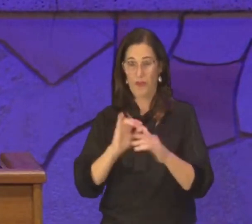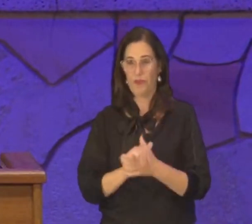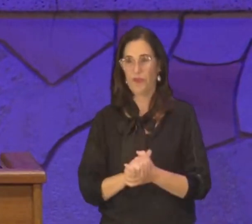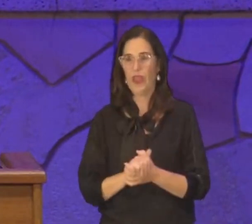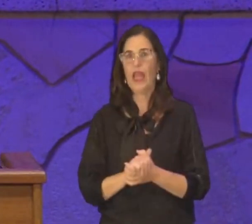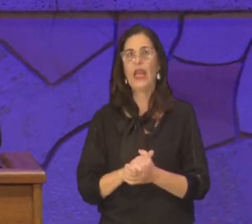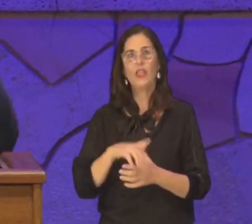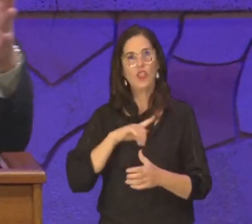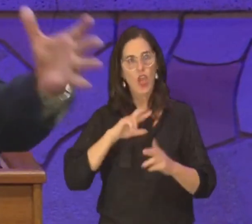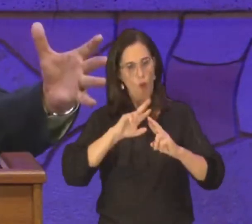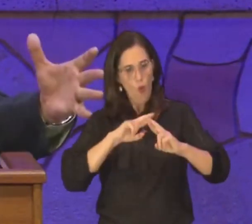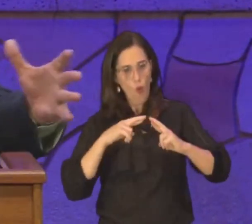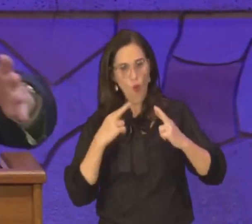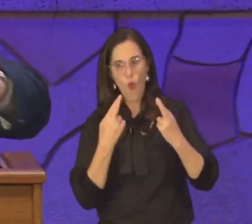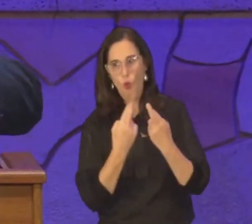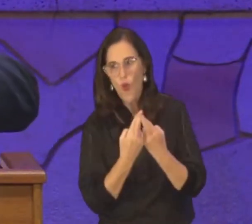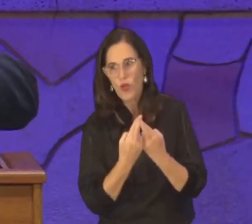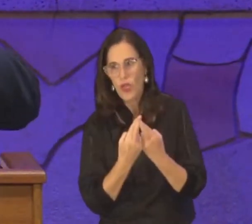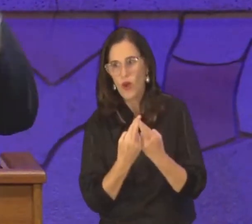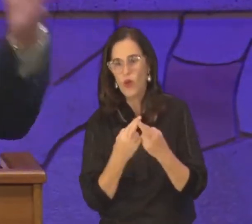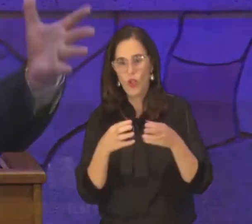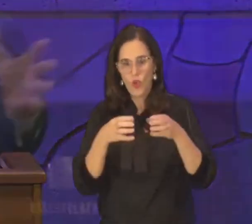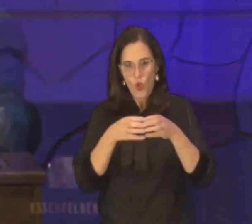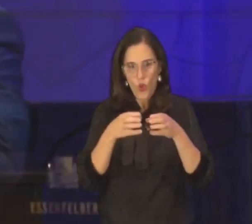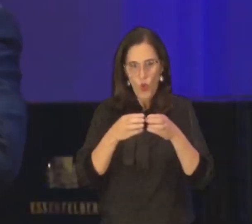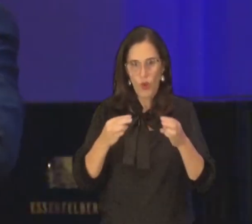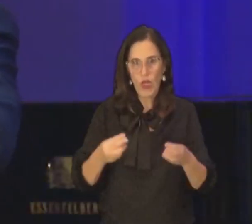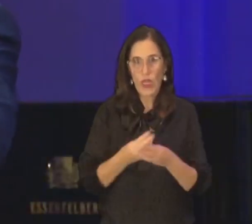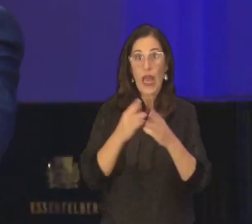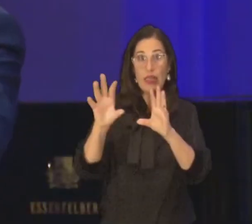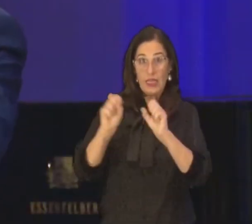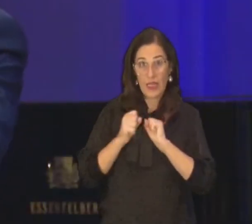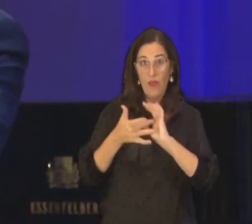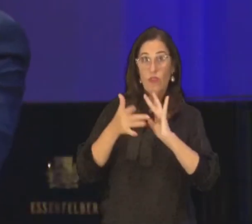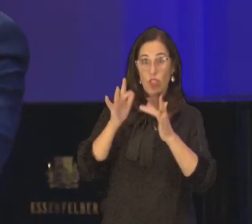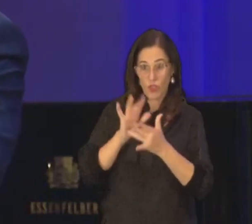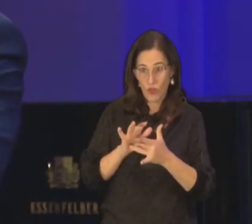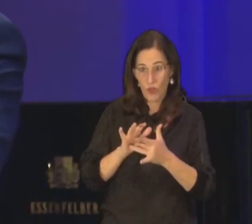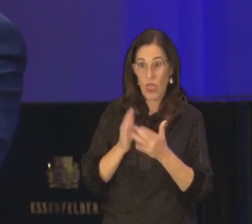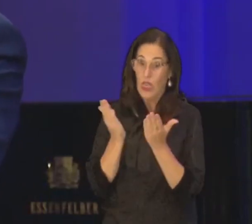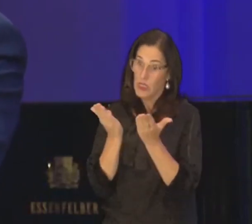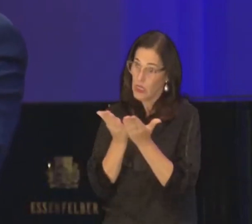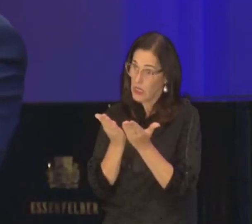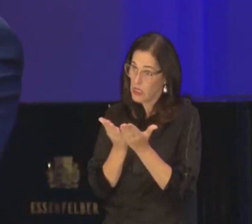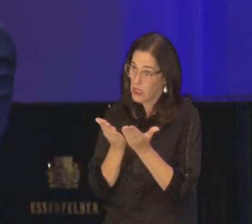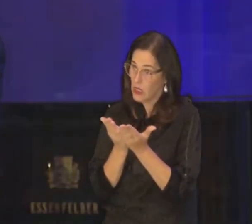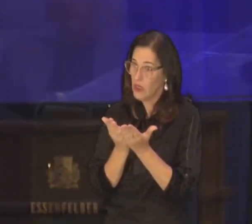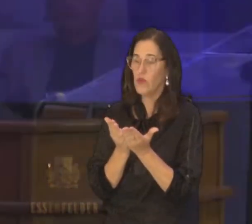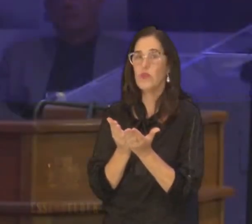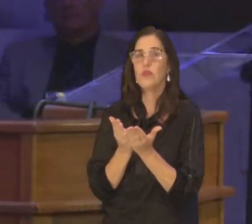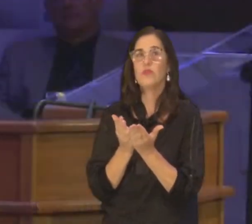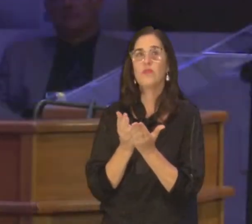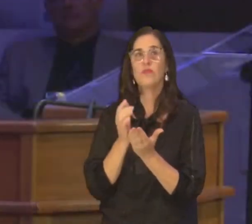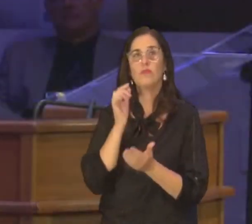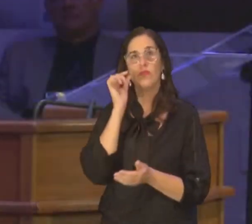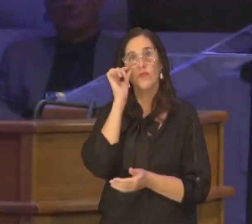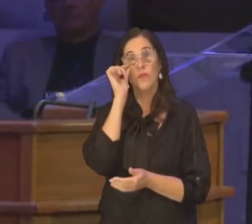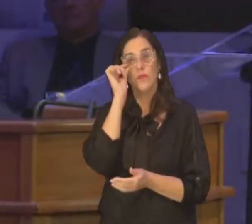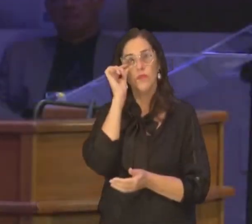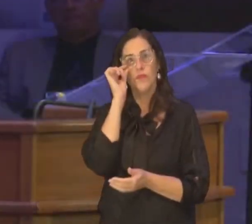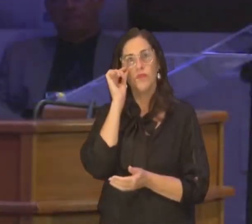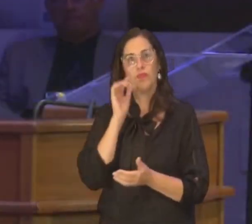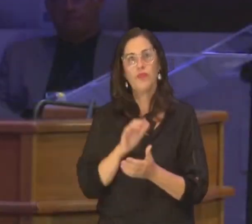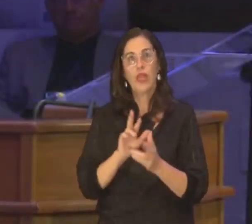uma reunião de judeus convertidos, de cristãos, e eles